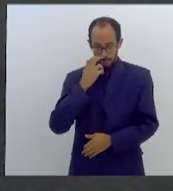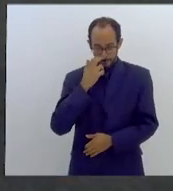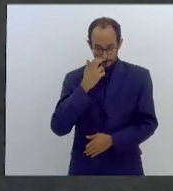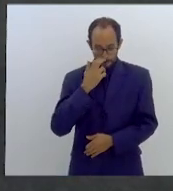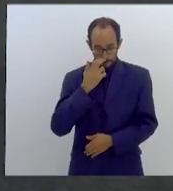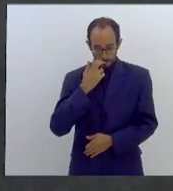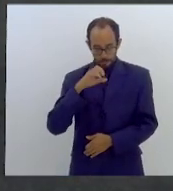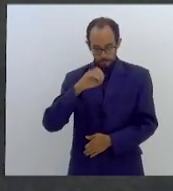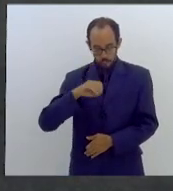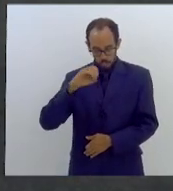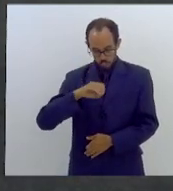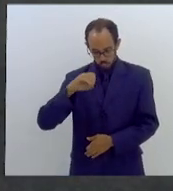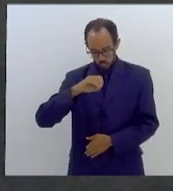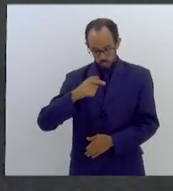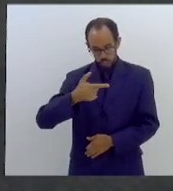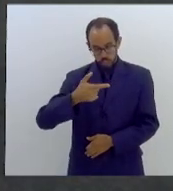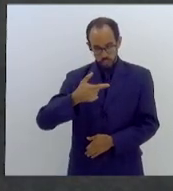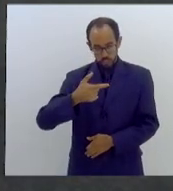Em outubro de